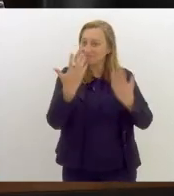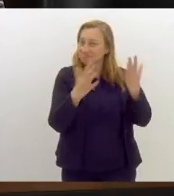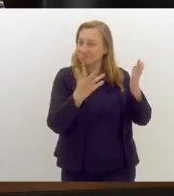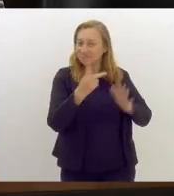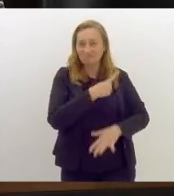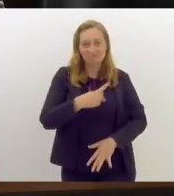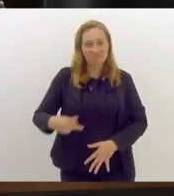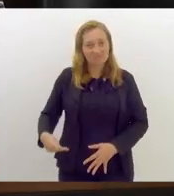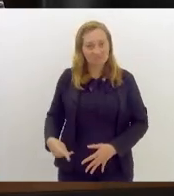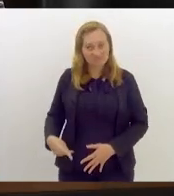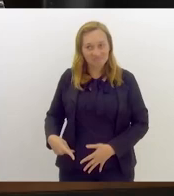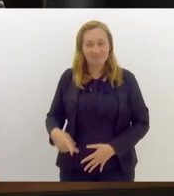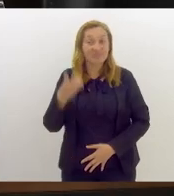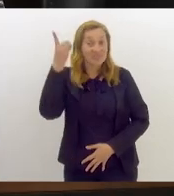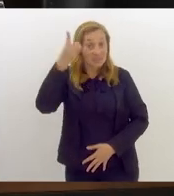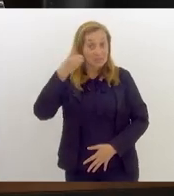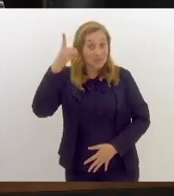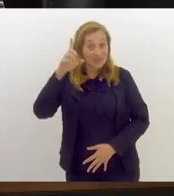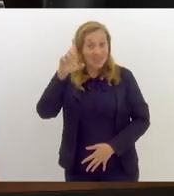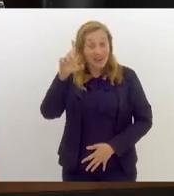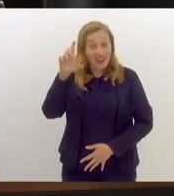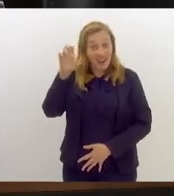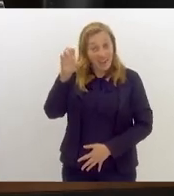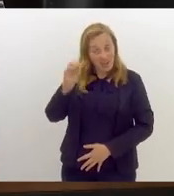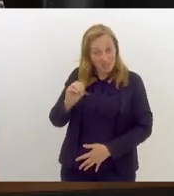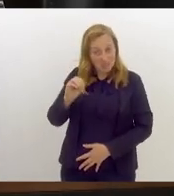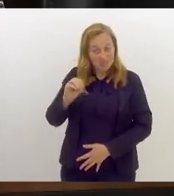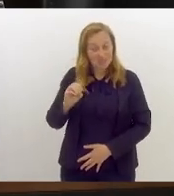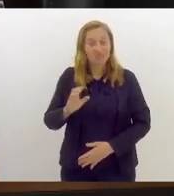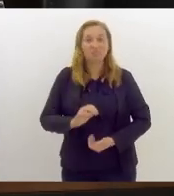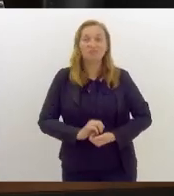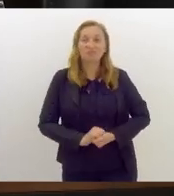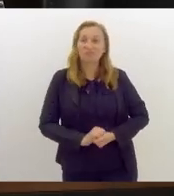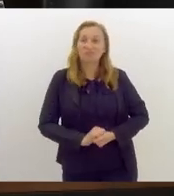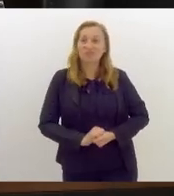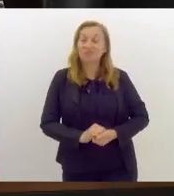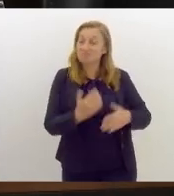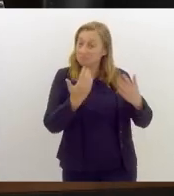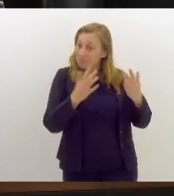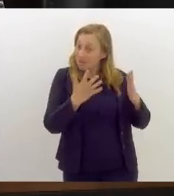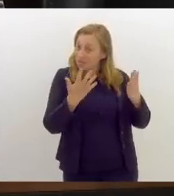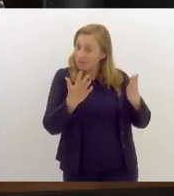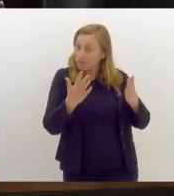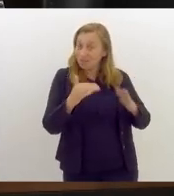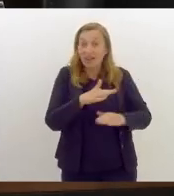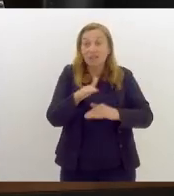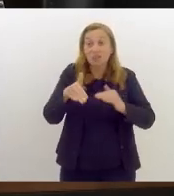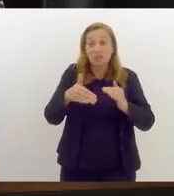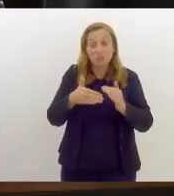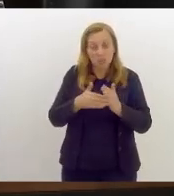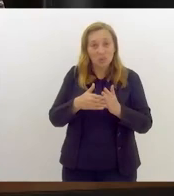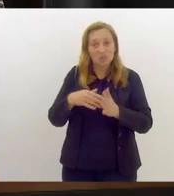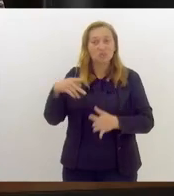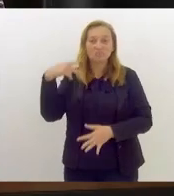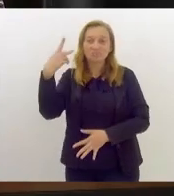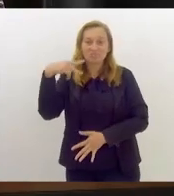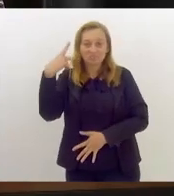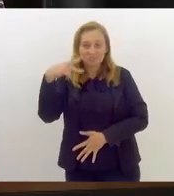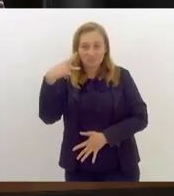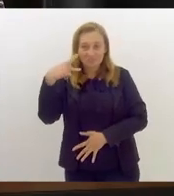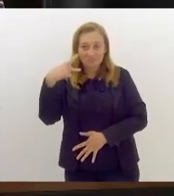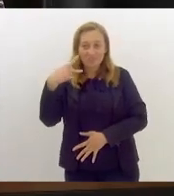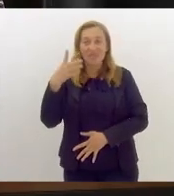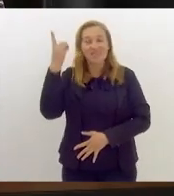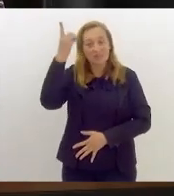presidente desta mesa Deputado Leo Vieira cumprimentando vossa excelência Eles Têm uns cumprimentos a todos os parlamentares